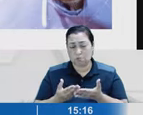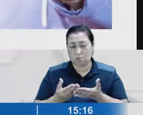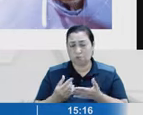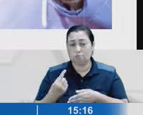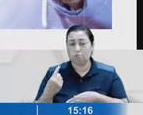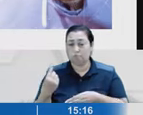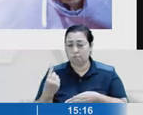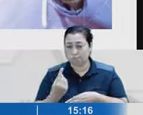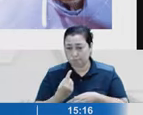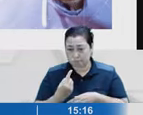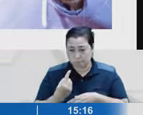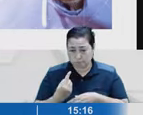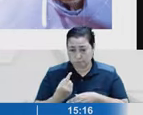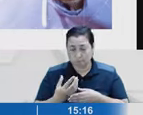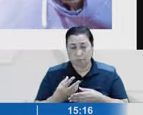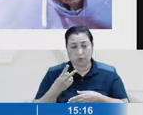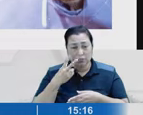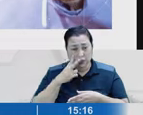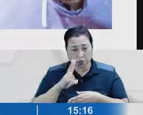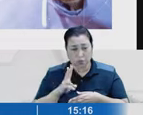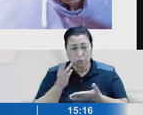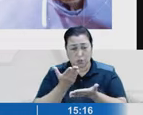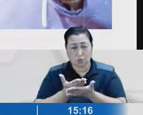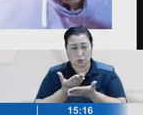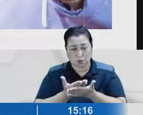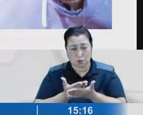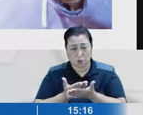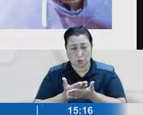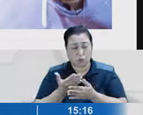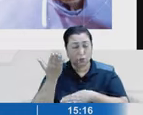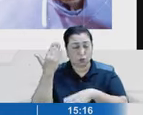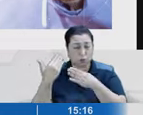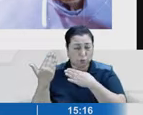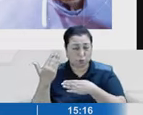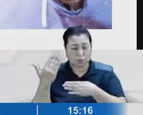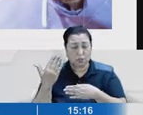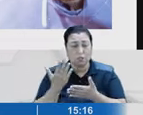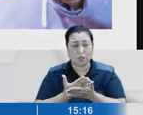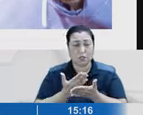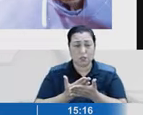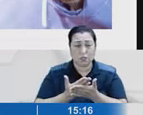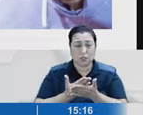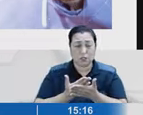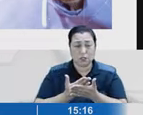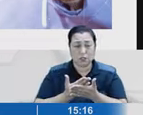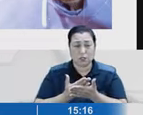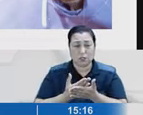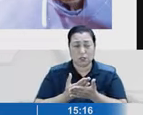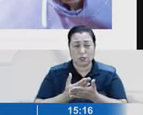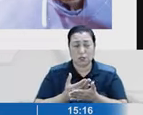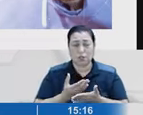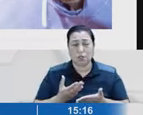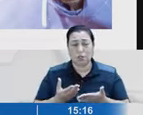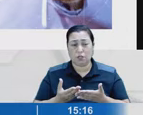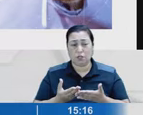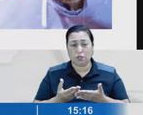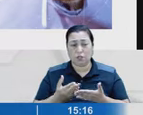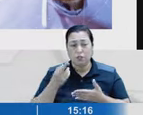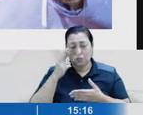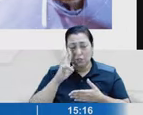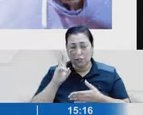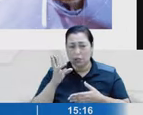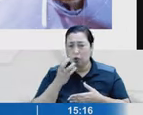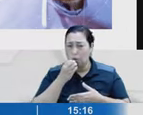individualizada, né? Eu vi um estudo no último congresso, ano passado, do pessoal de Nova York, muito bom, com